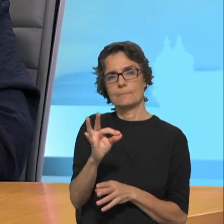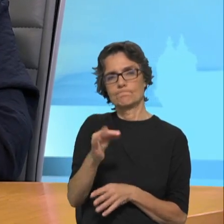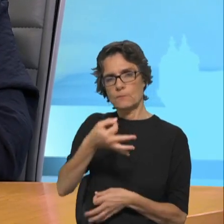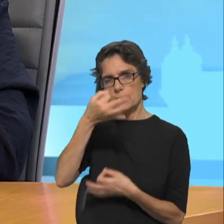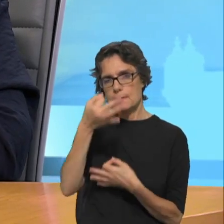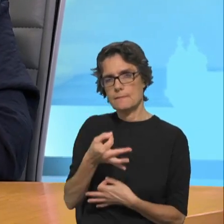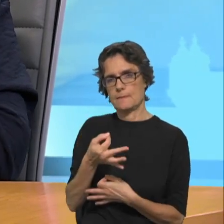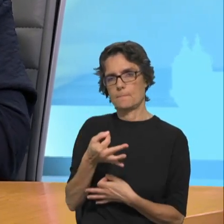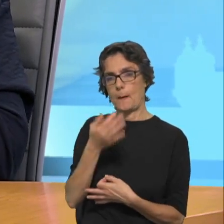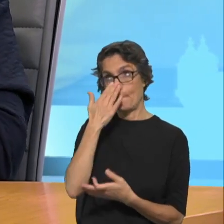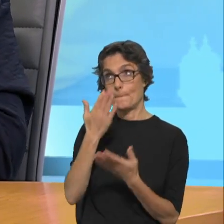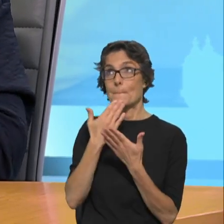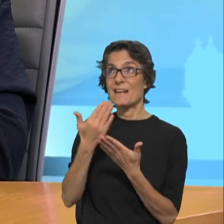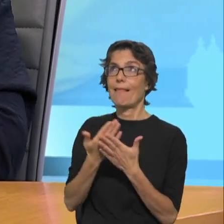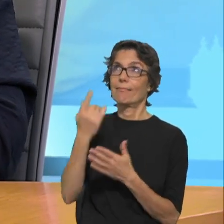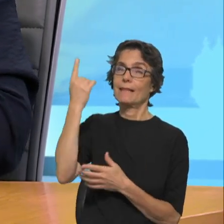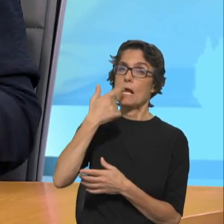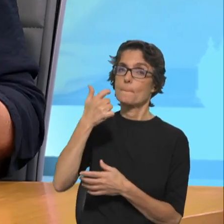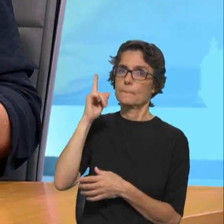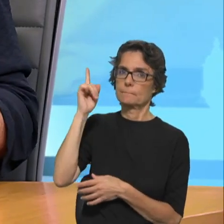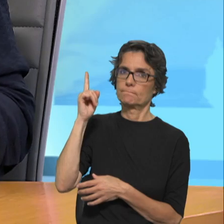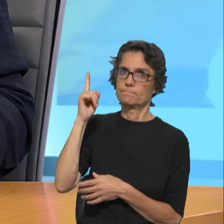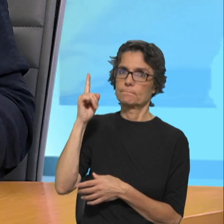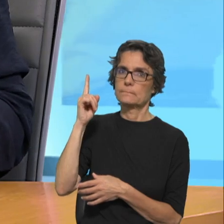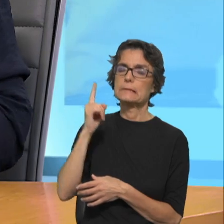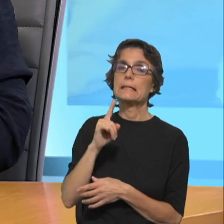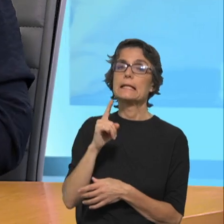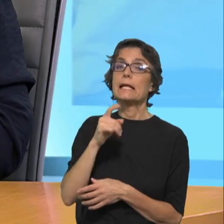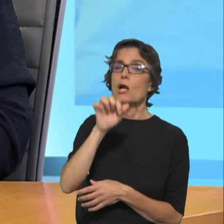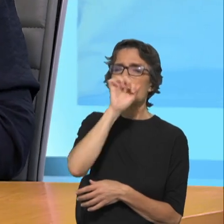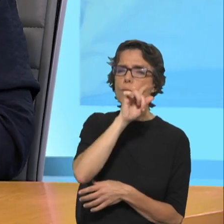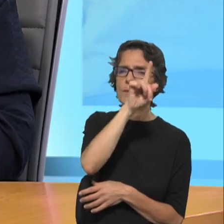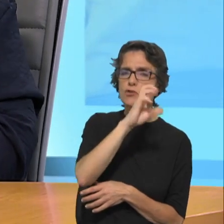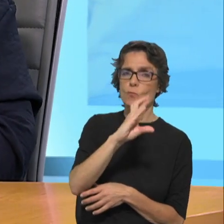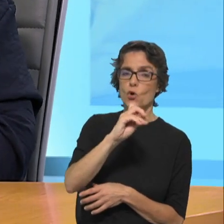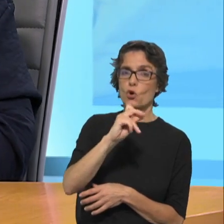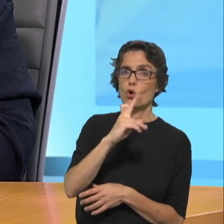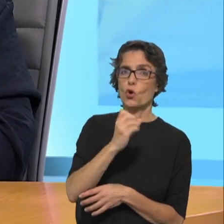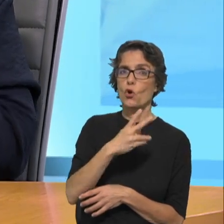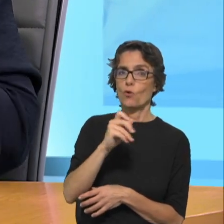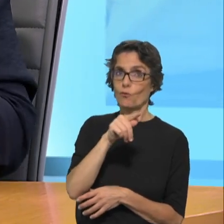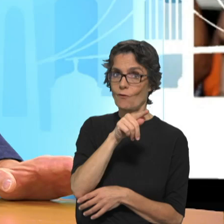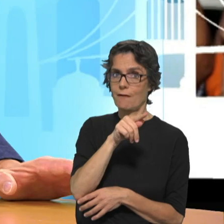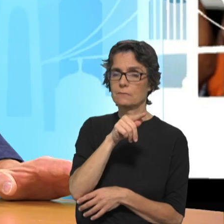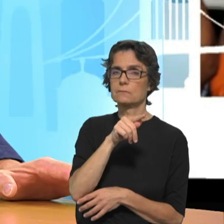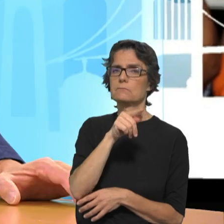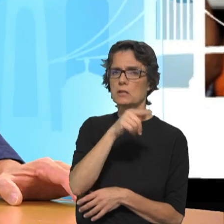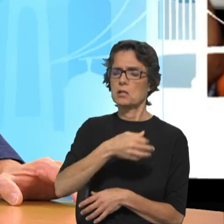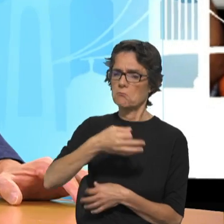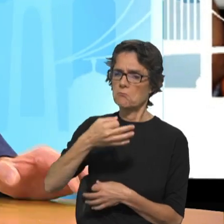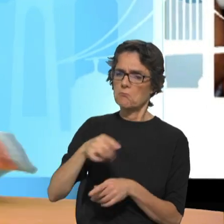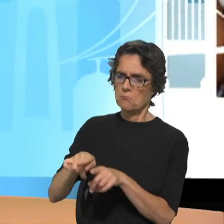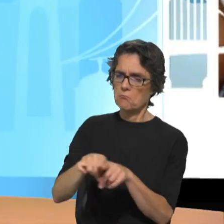é? Daquilo que Deus lhes pedia. E o bispo de Córdoba, que estava completamente a aprovar este